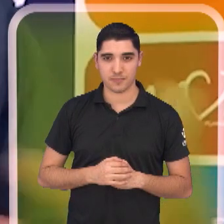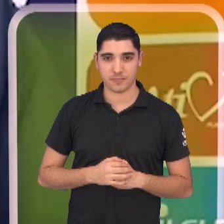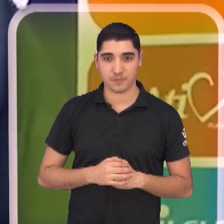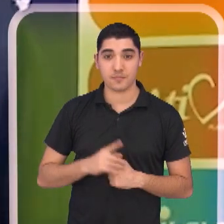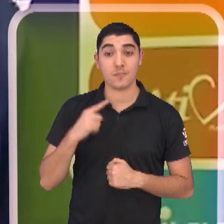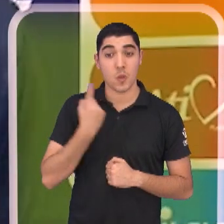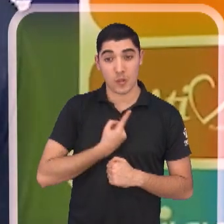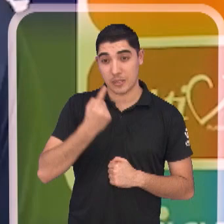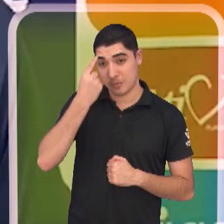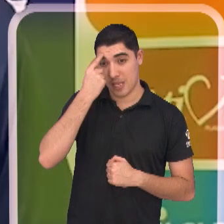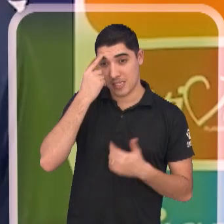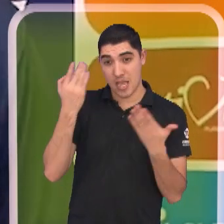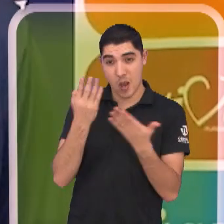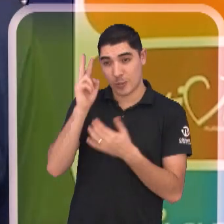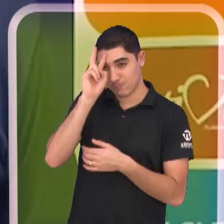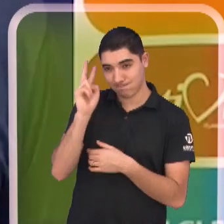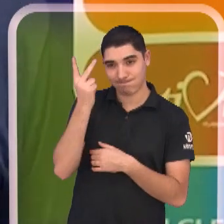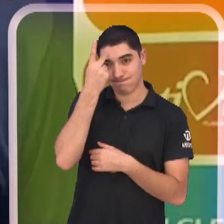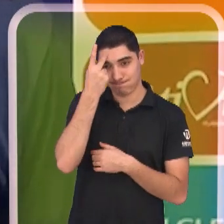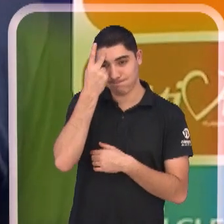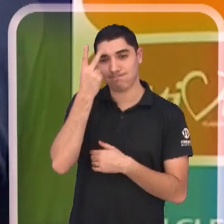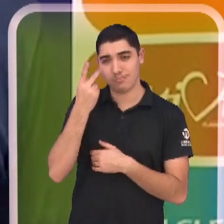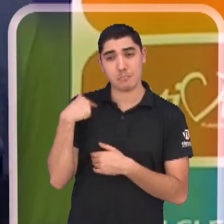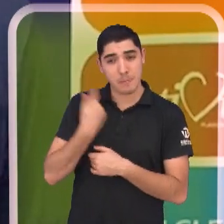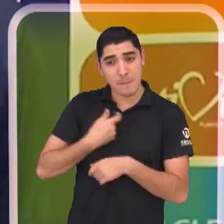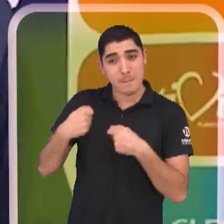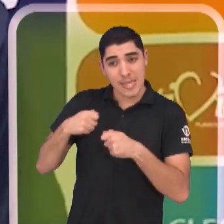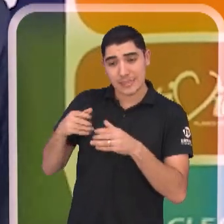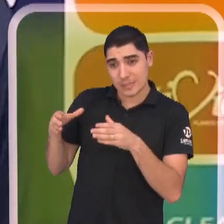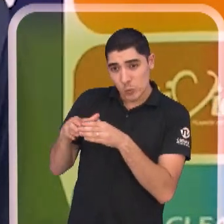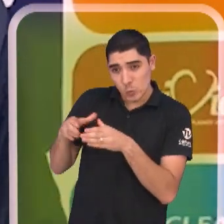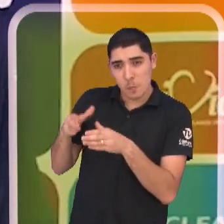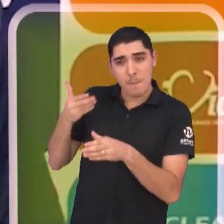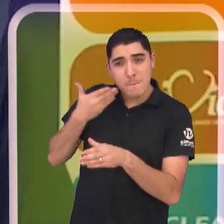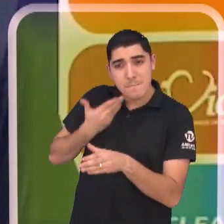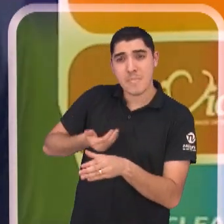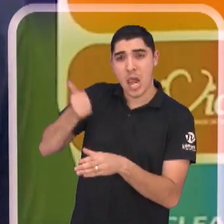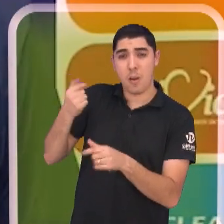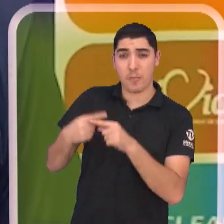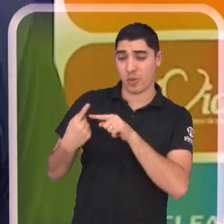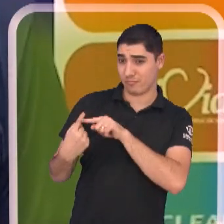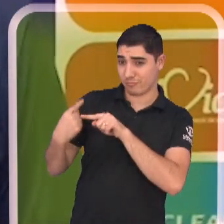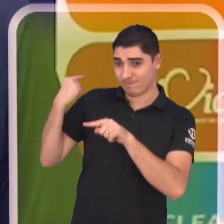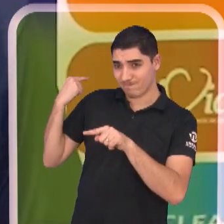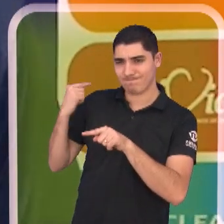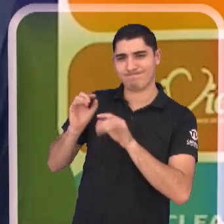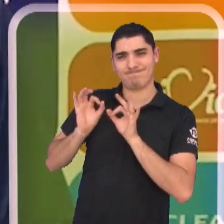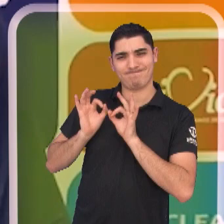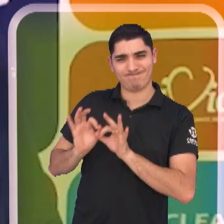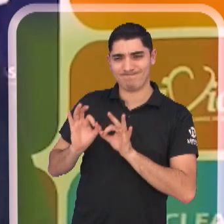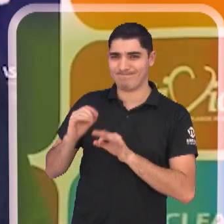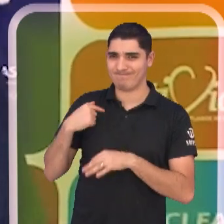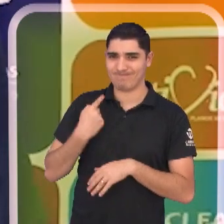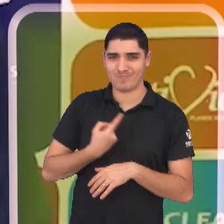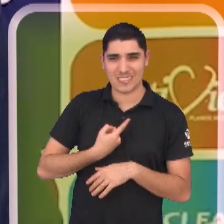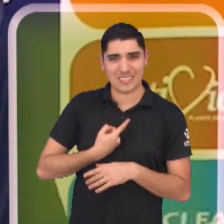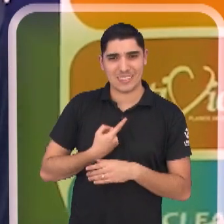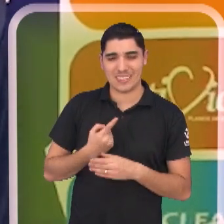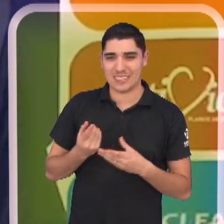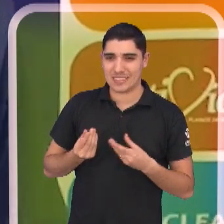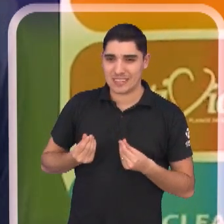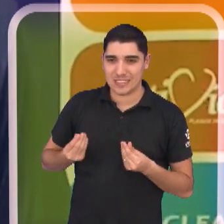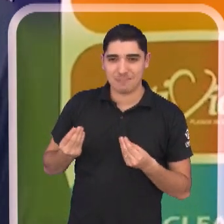reabilitação nessa situação de melhorar o nosso último jogo que realmente foi uma situação